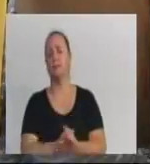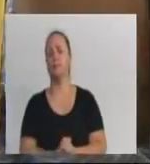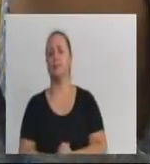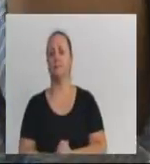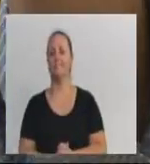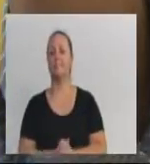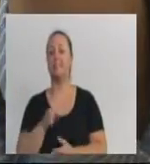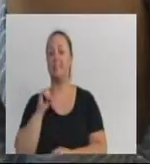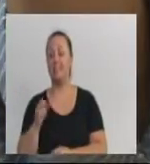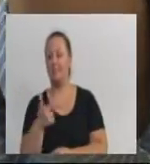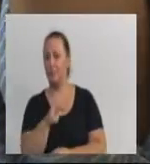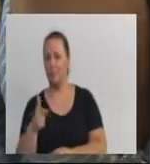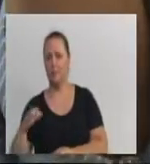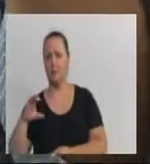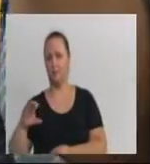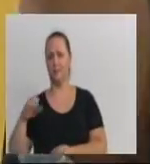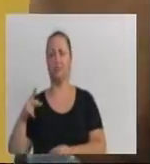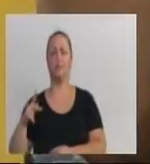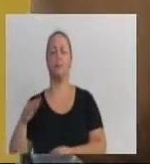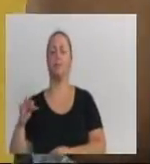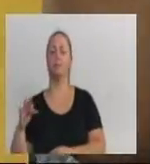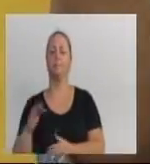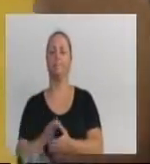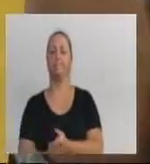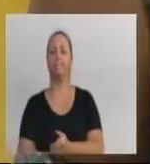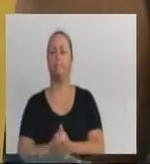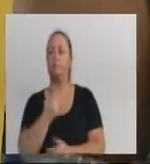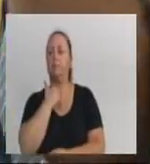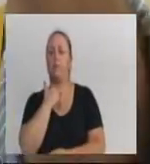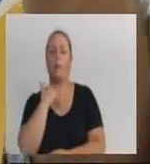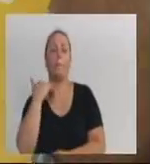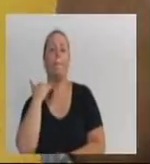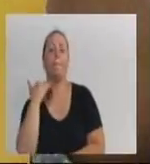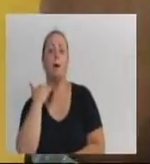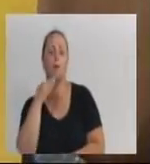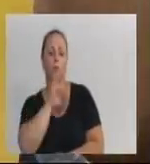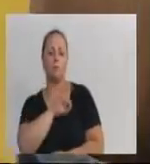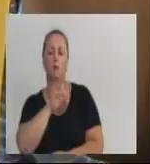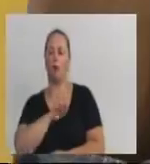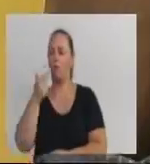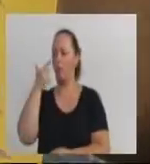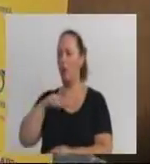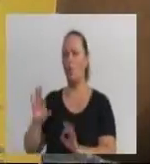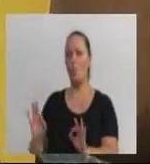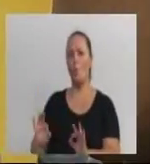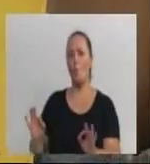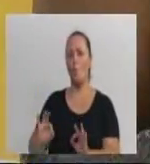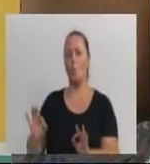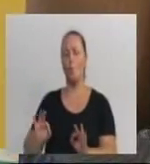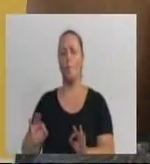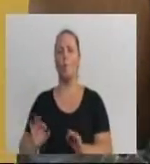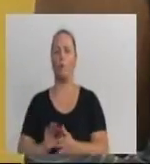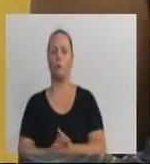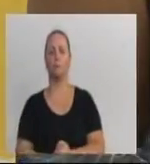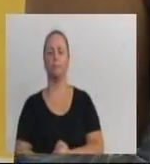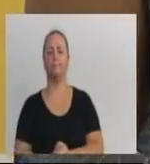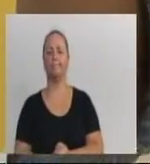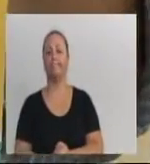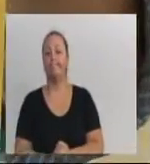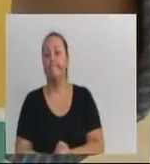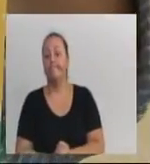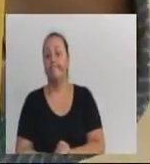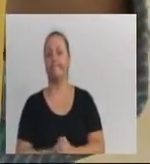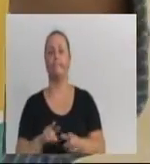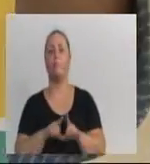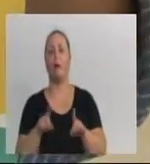CPF, vereador César, sim, não vai ter sua conta bancária nem para receber salário. mesmo que não há movimento, seja só conta salário,